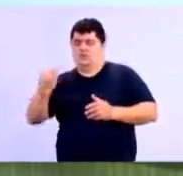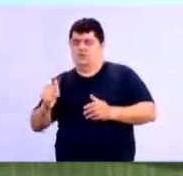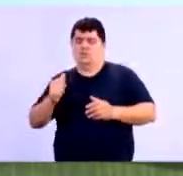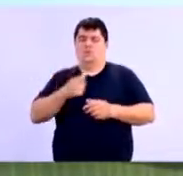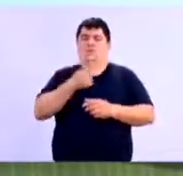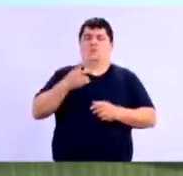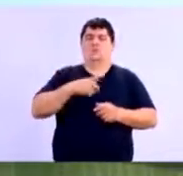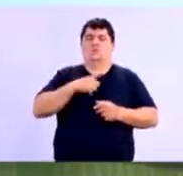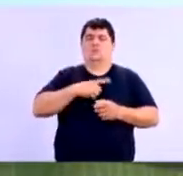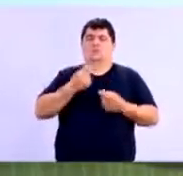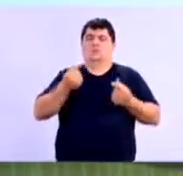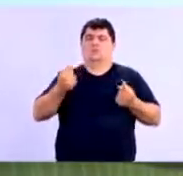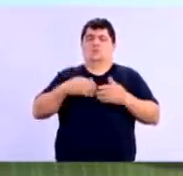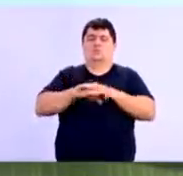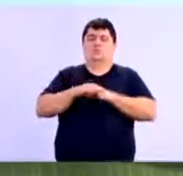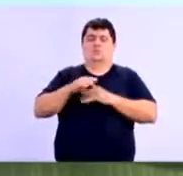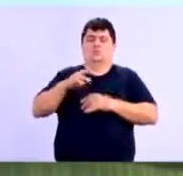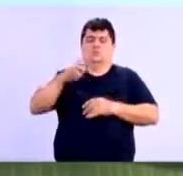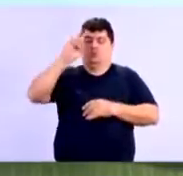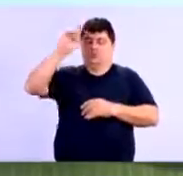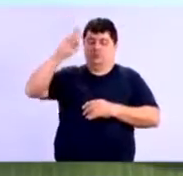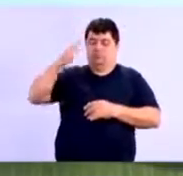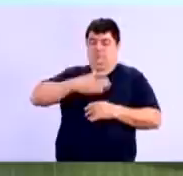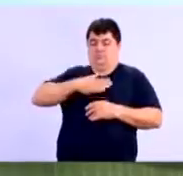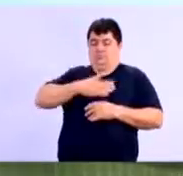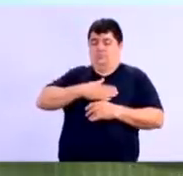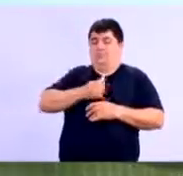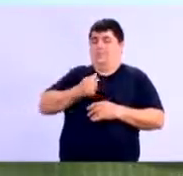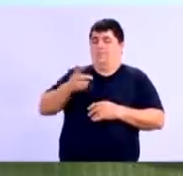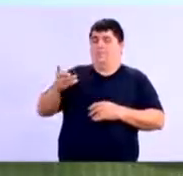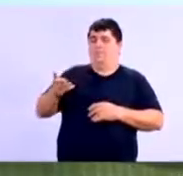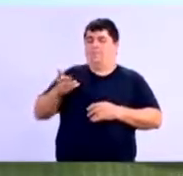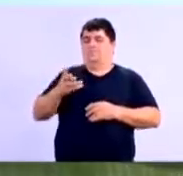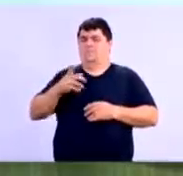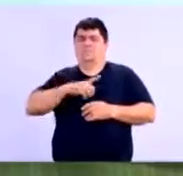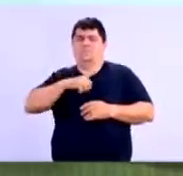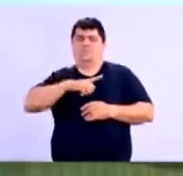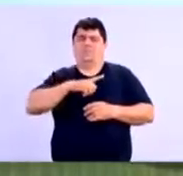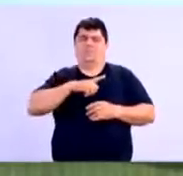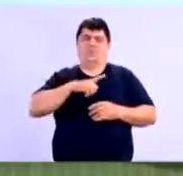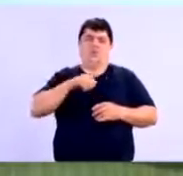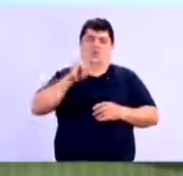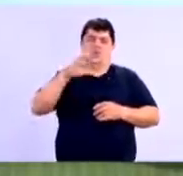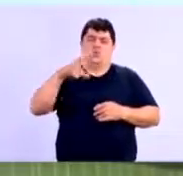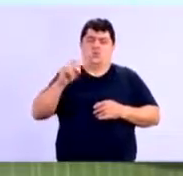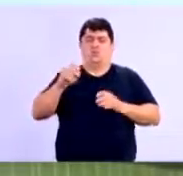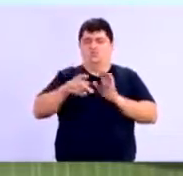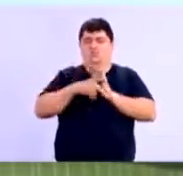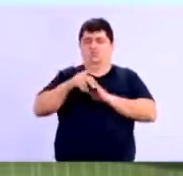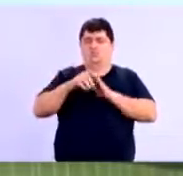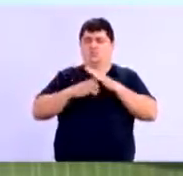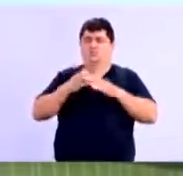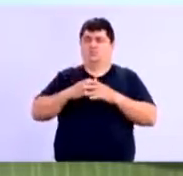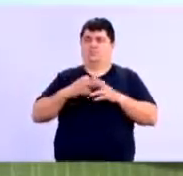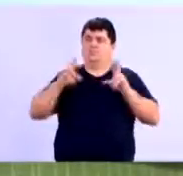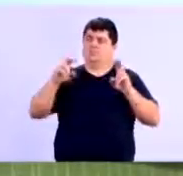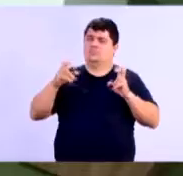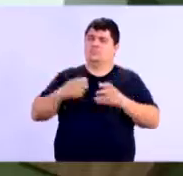para sócio, para minha empresa, para o sócio? Que é o que sobra de lucro, no fundo, acaba sendo da empresa. Só ler algum